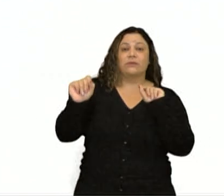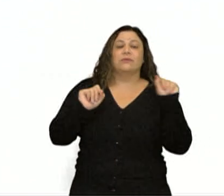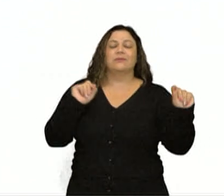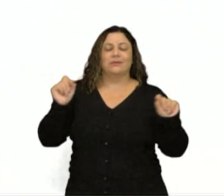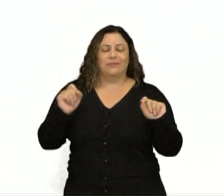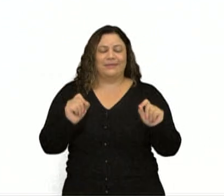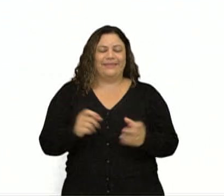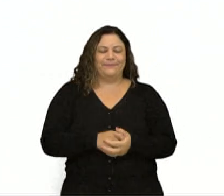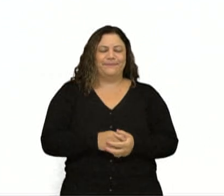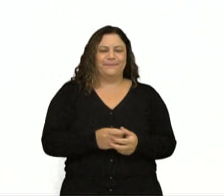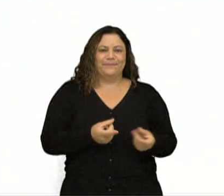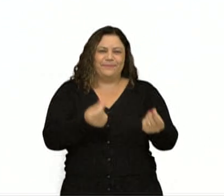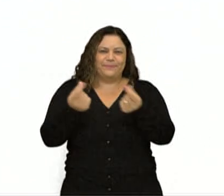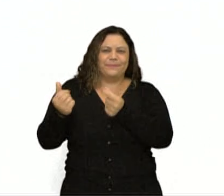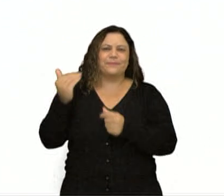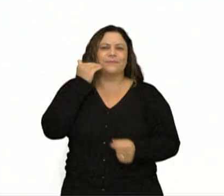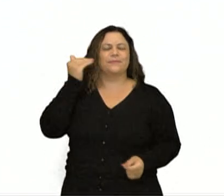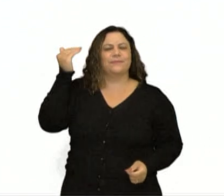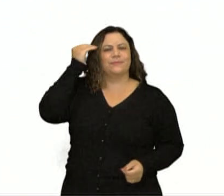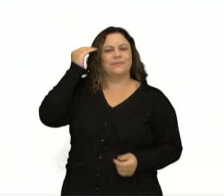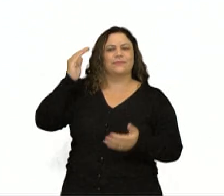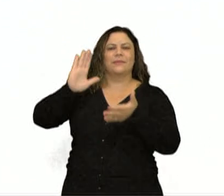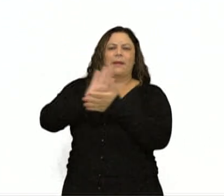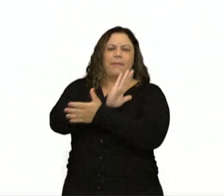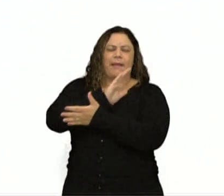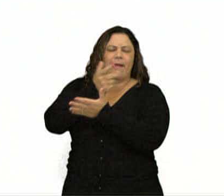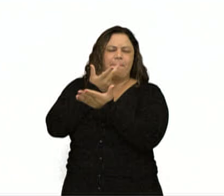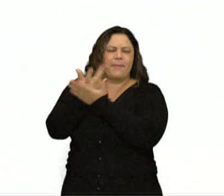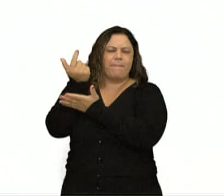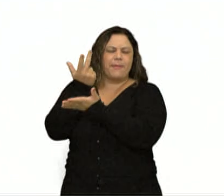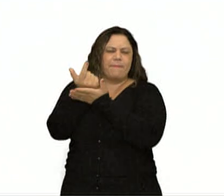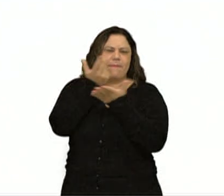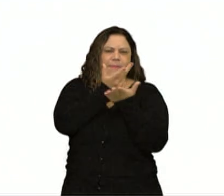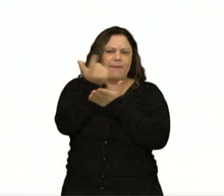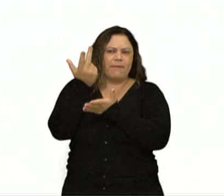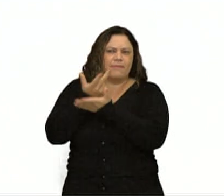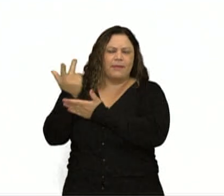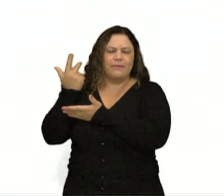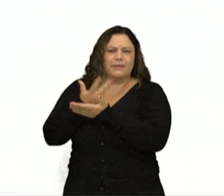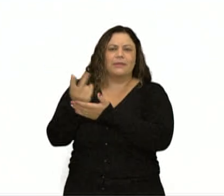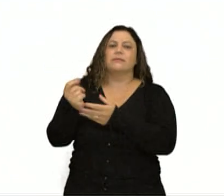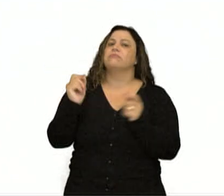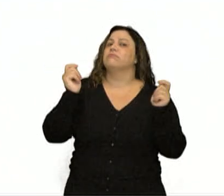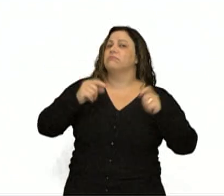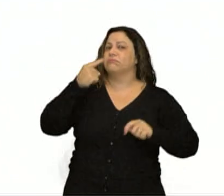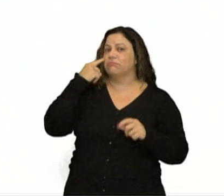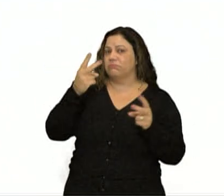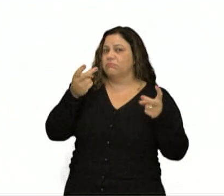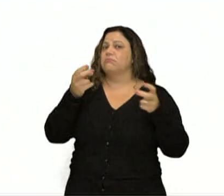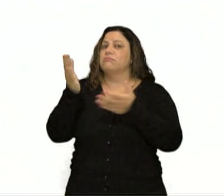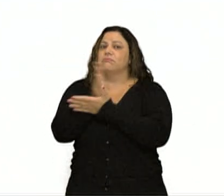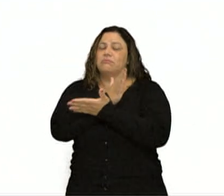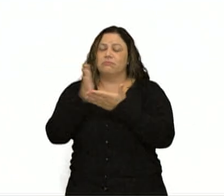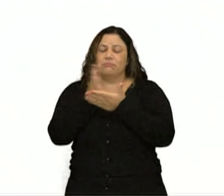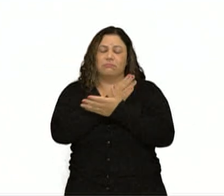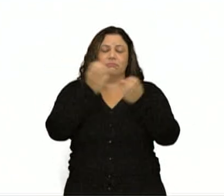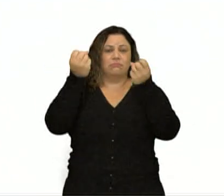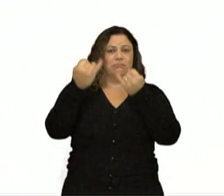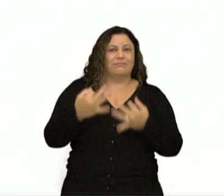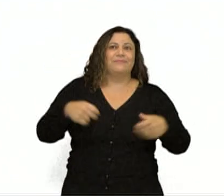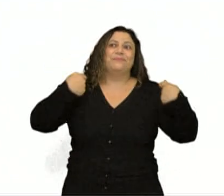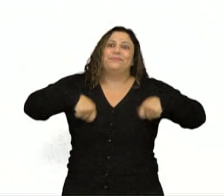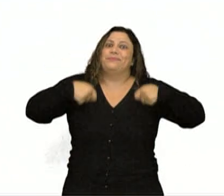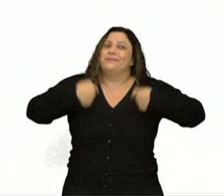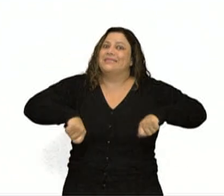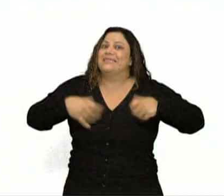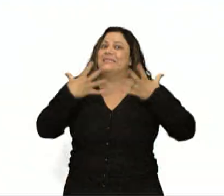para a adolescência. Tenho certeza que vocês já ouviram alguém falar, né, disso aí, ou seja, eu preciso